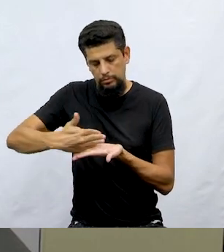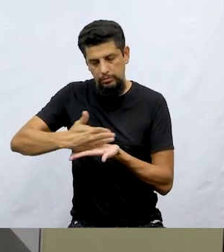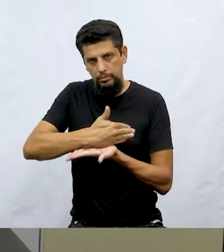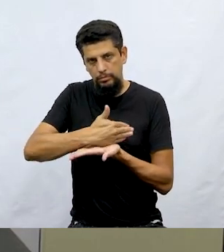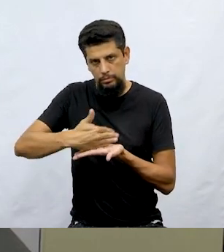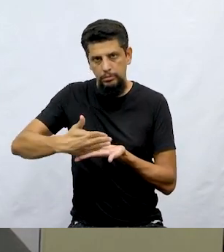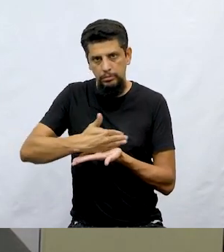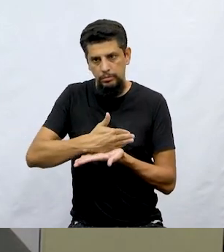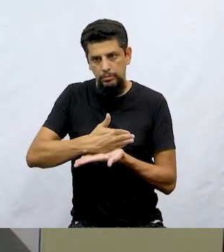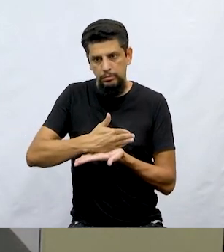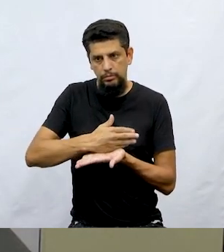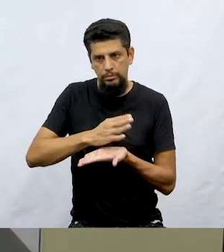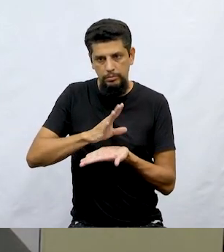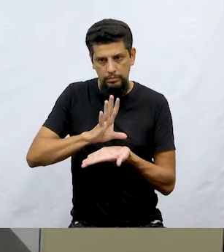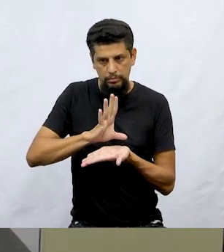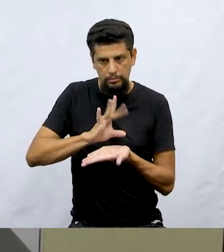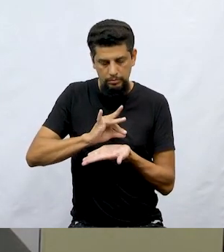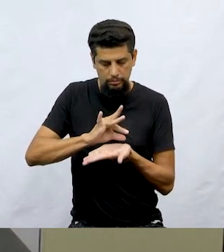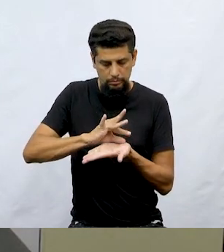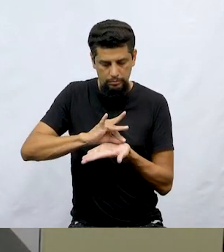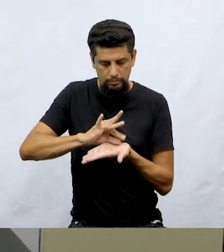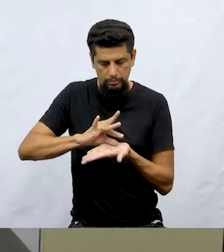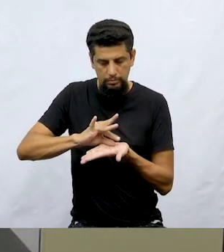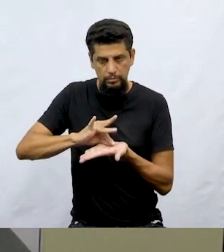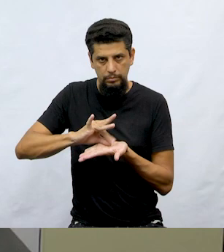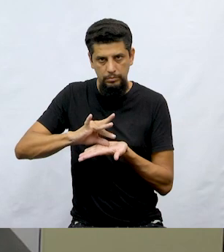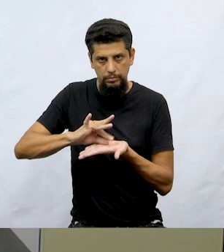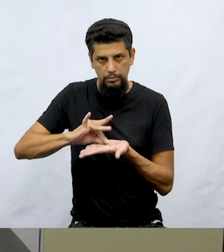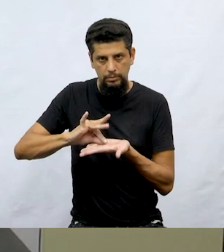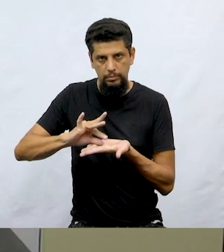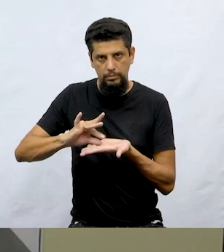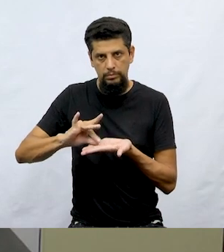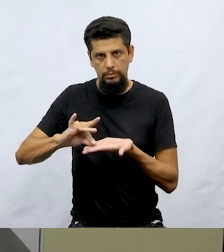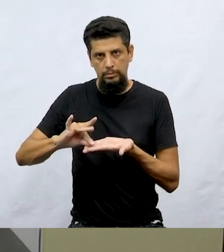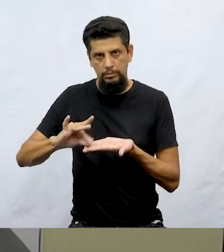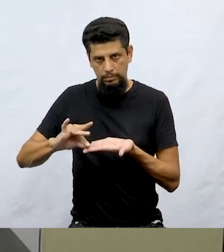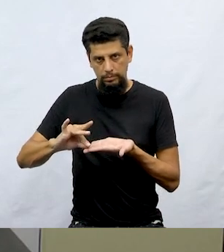vamos dividir de novo. Vamos lá.